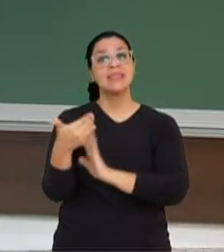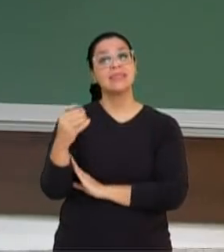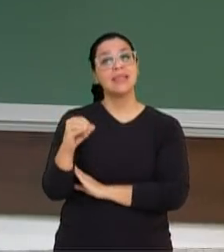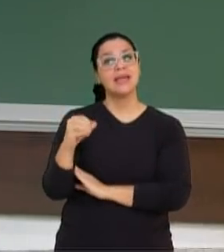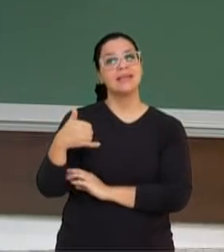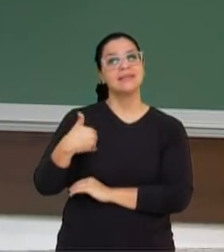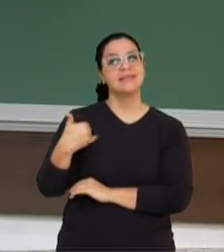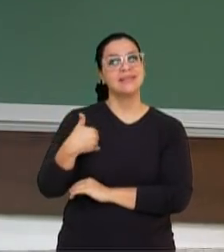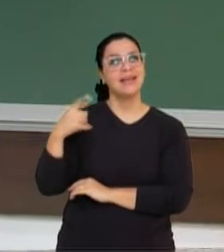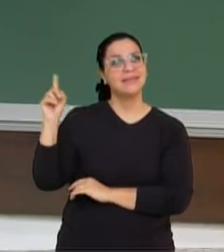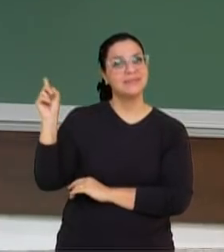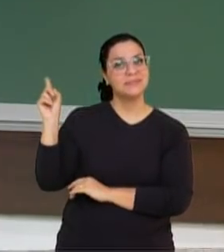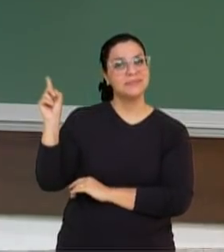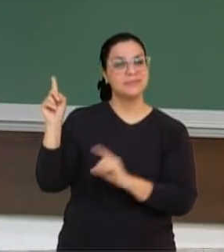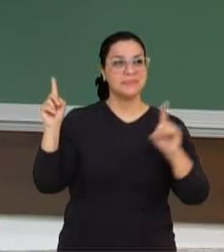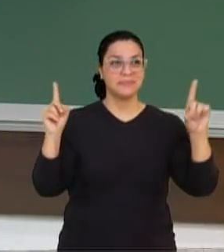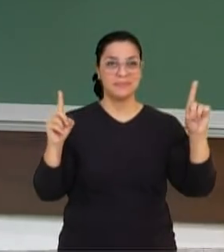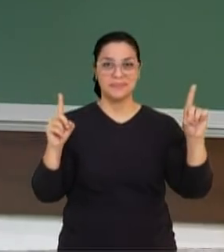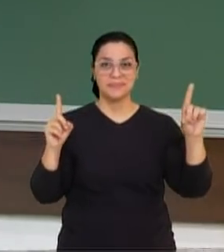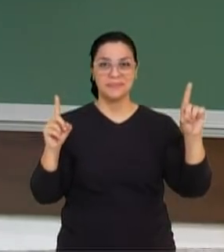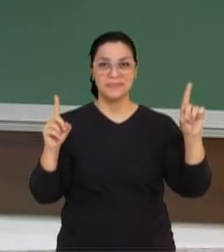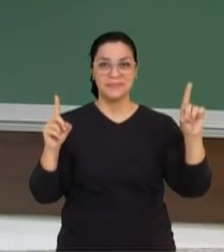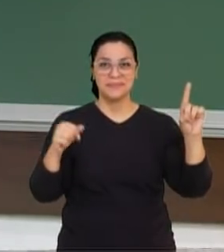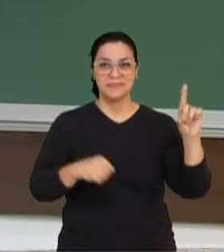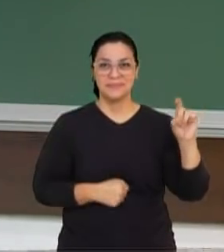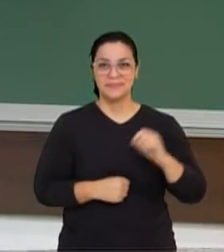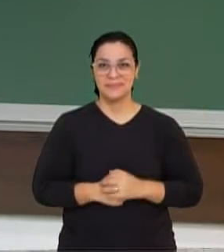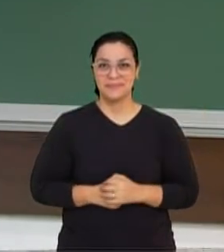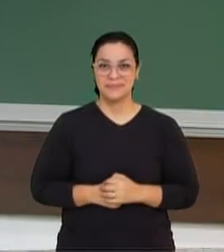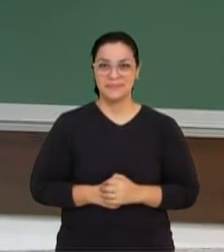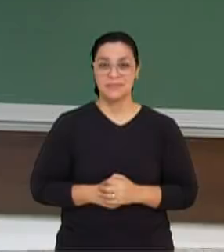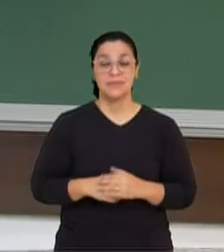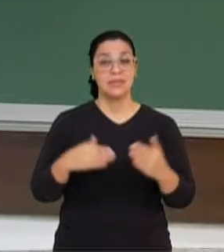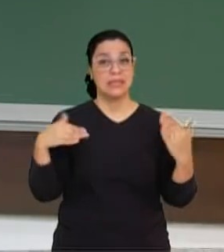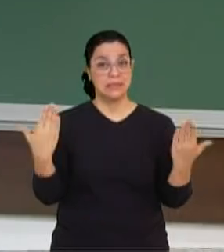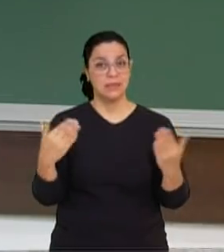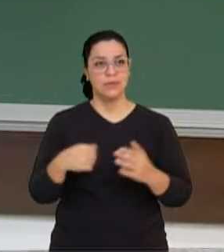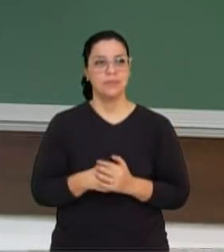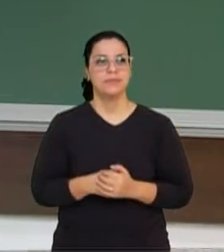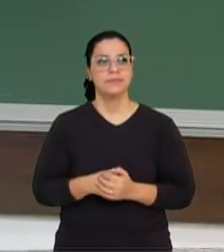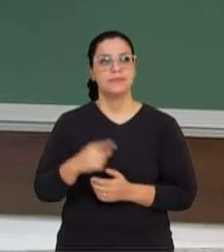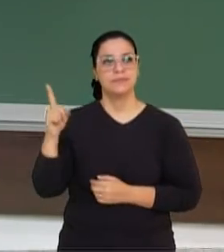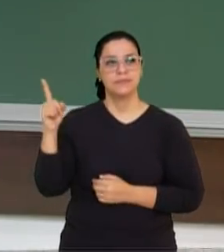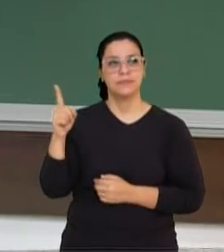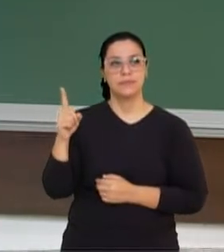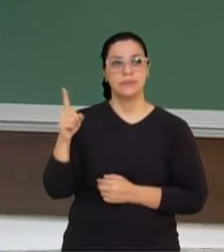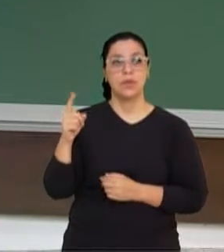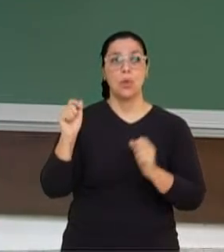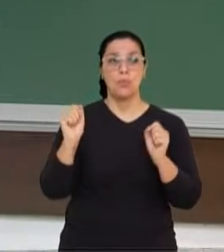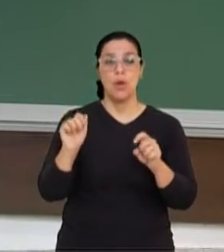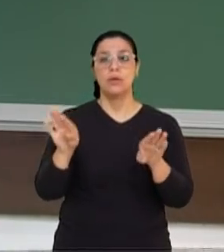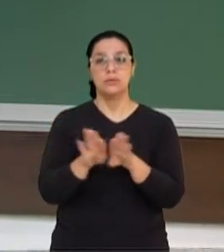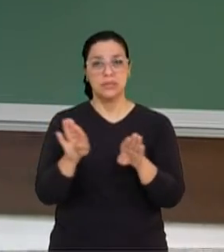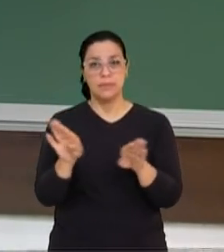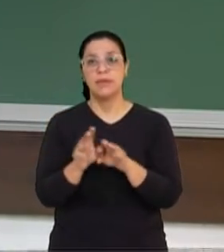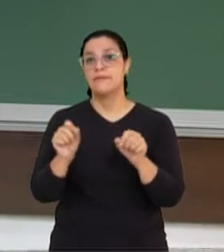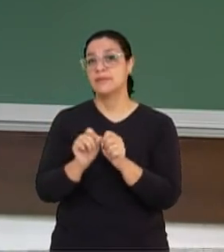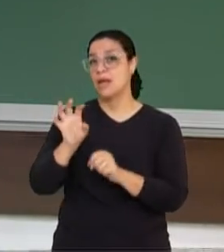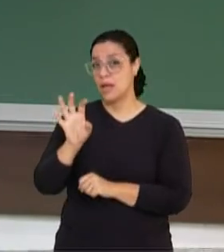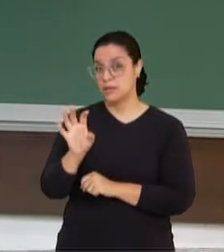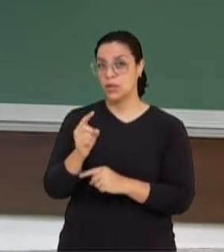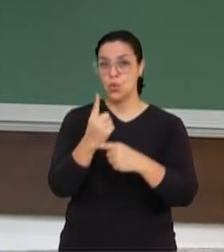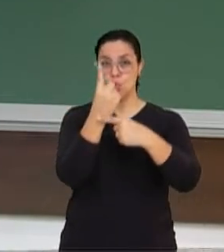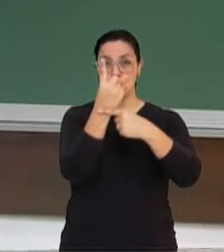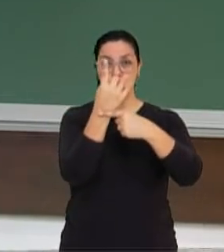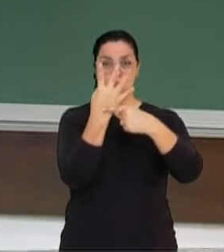quanto? 10 anos. Veja bem aqui, tá? Então, ou aqui, ó, você também pode